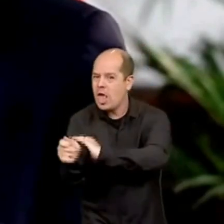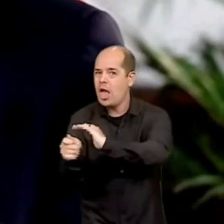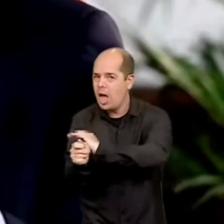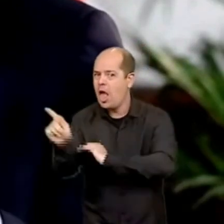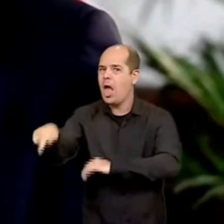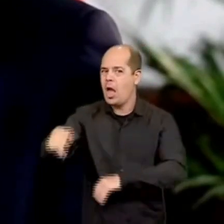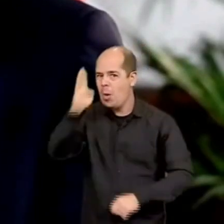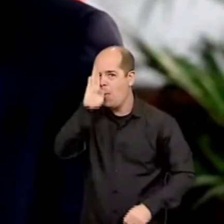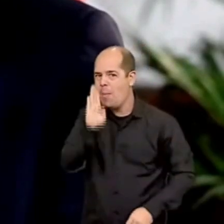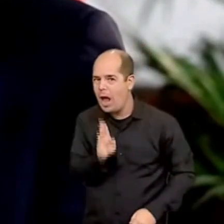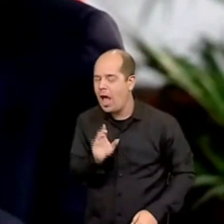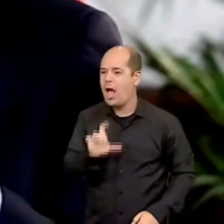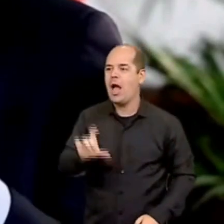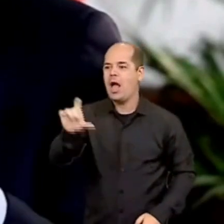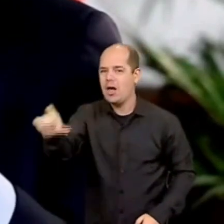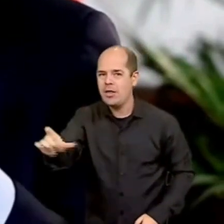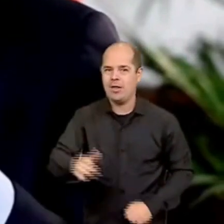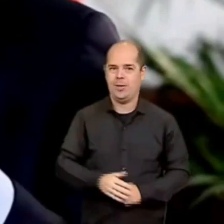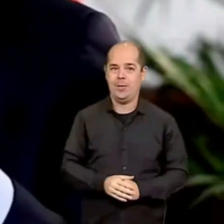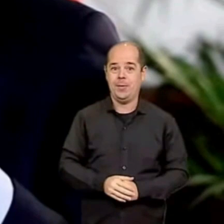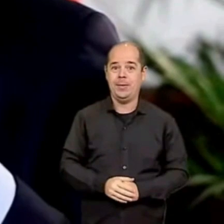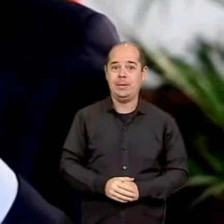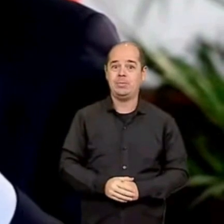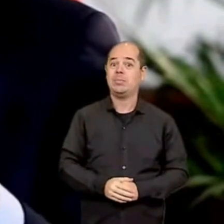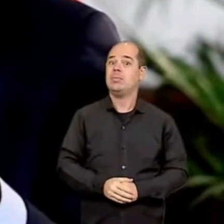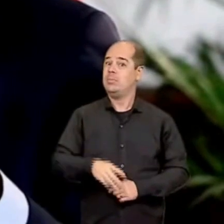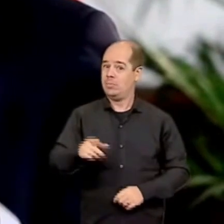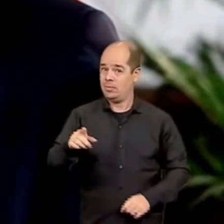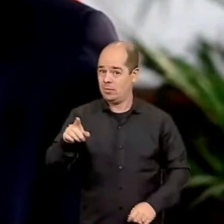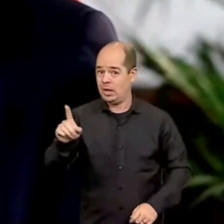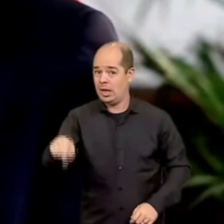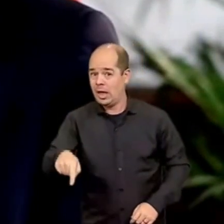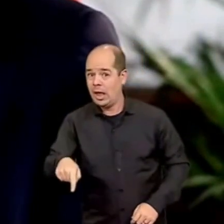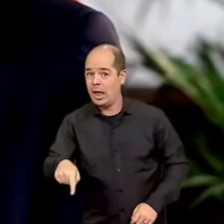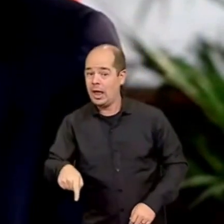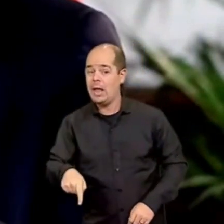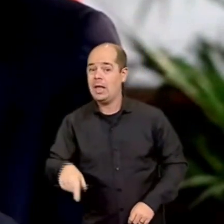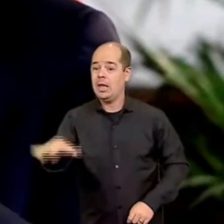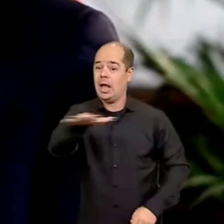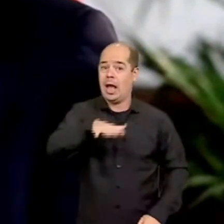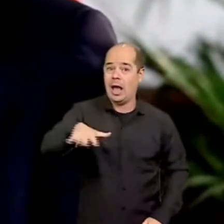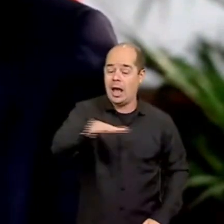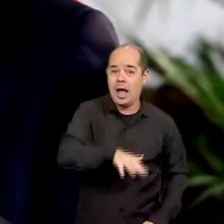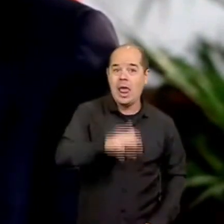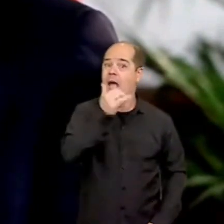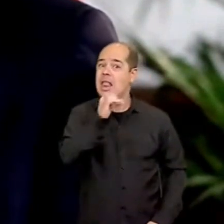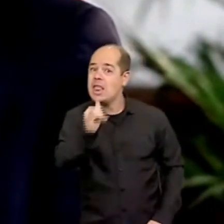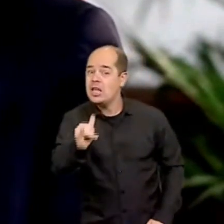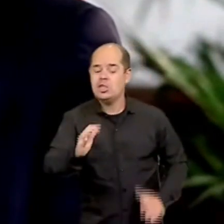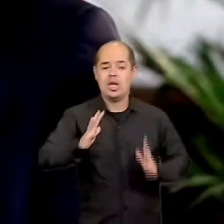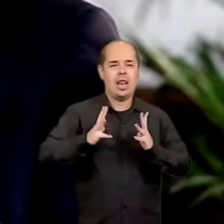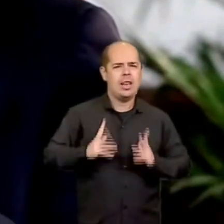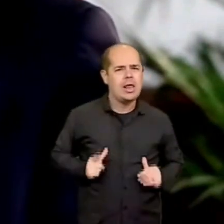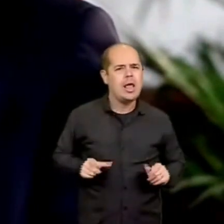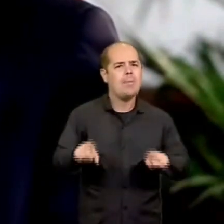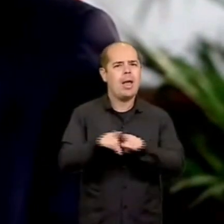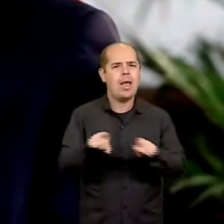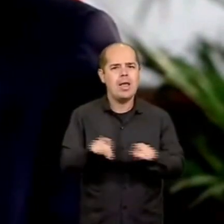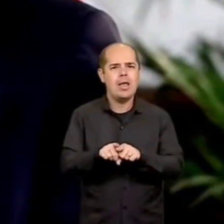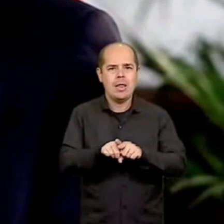Não só na geração de energia limpa, não só na exploração de minérios críticos, mas também na